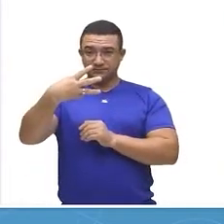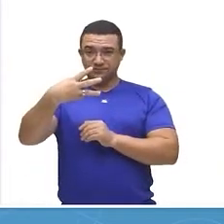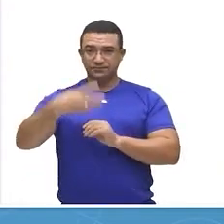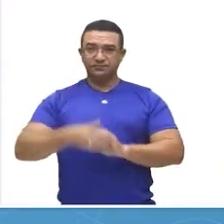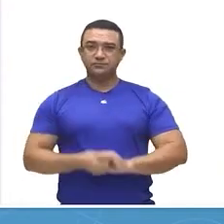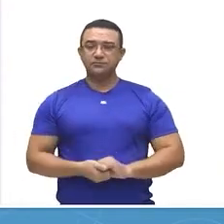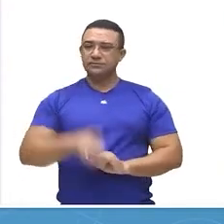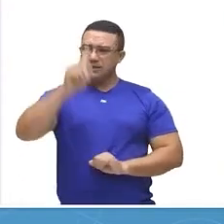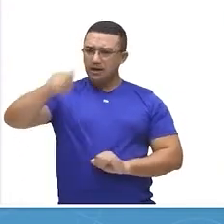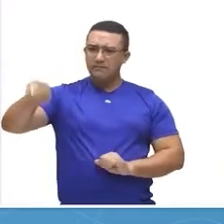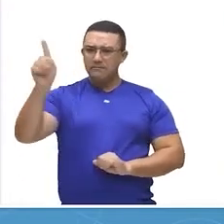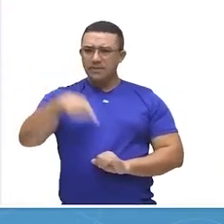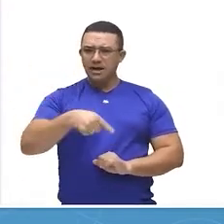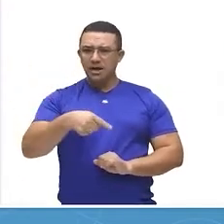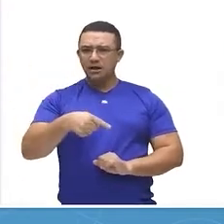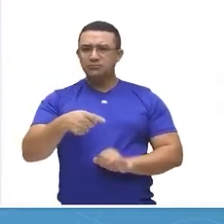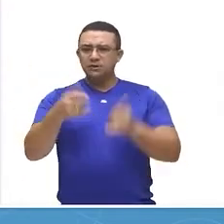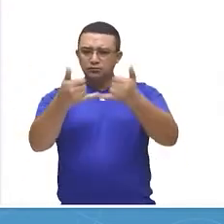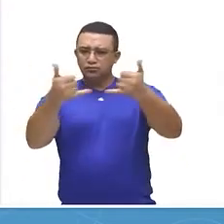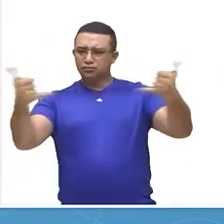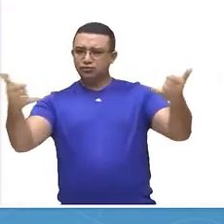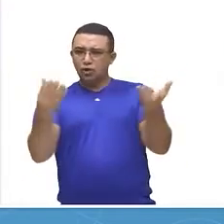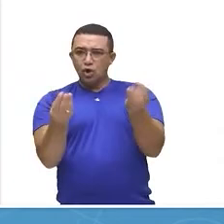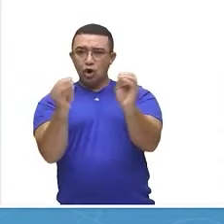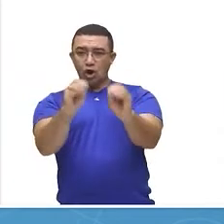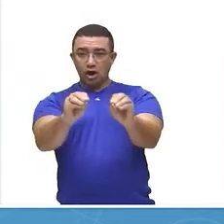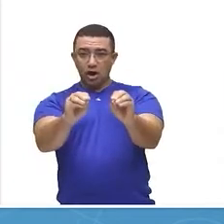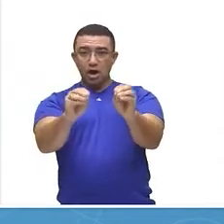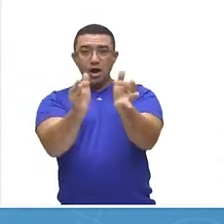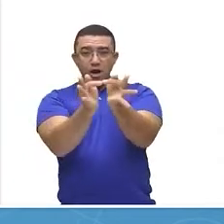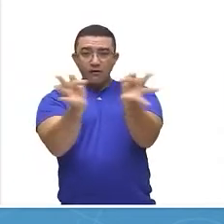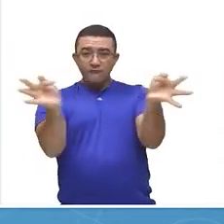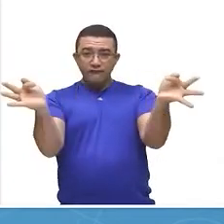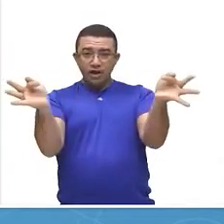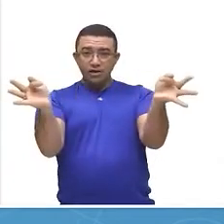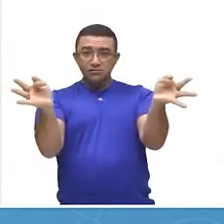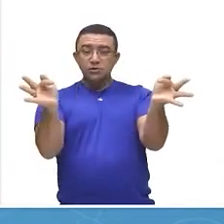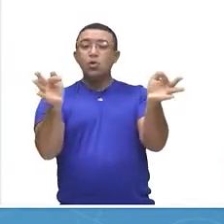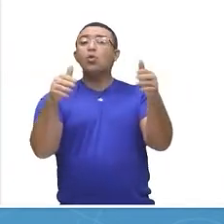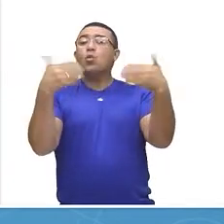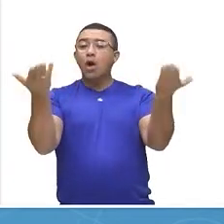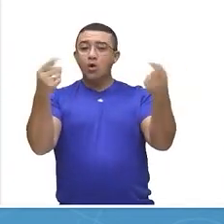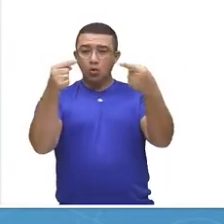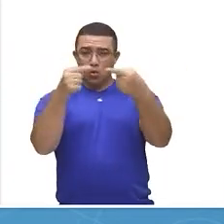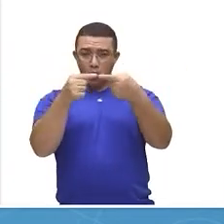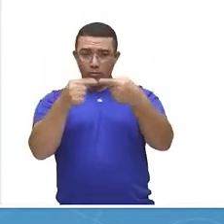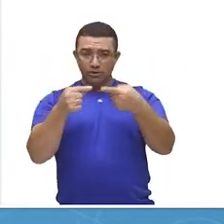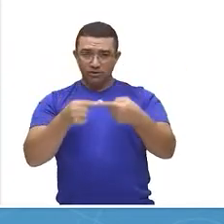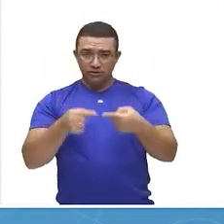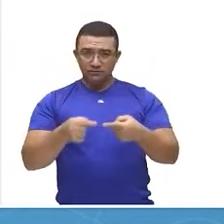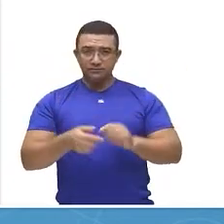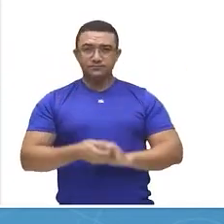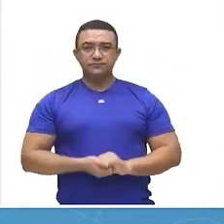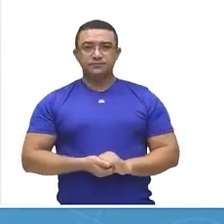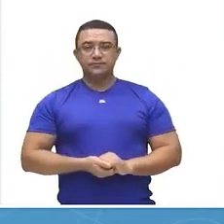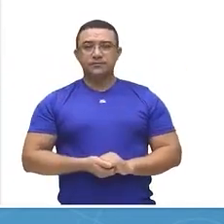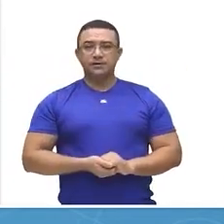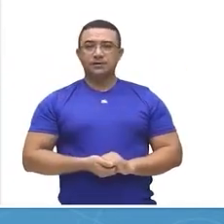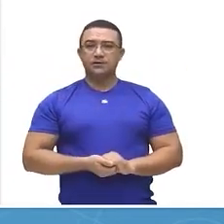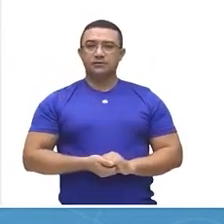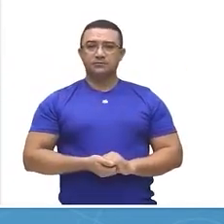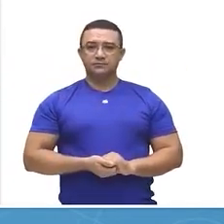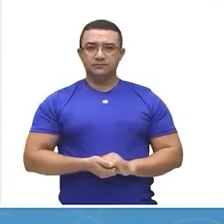Assinale a opção que preenche a lacuna na frase She used to write her diary. Aí nós temos as opções ali.